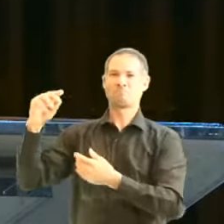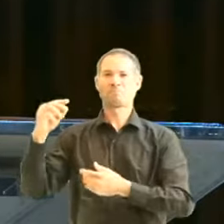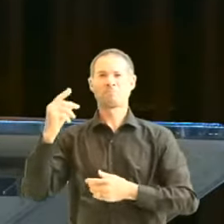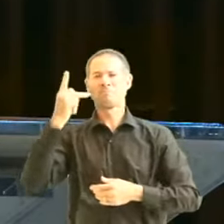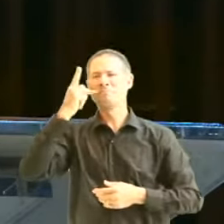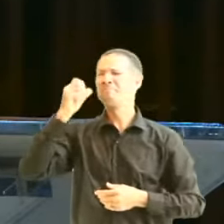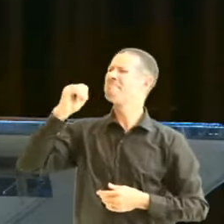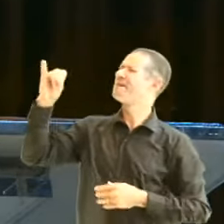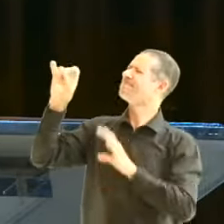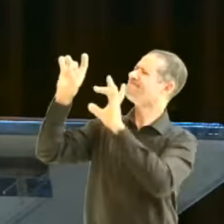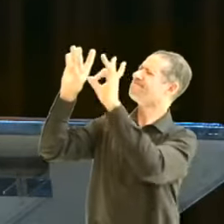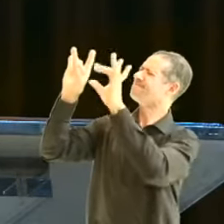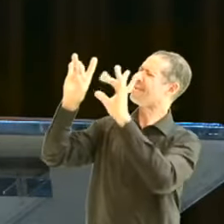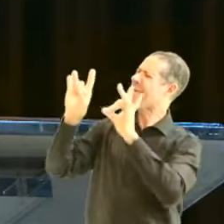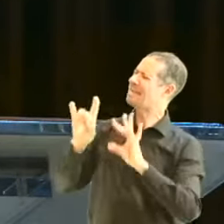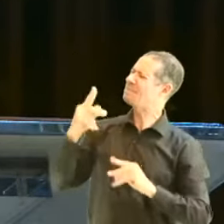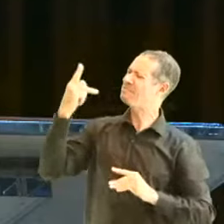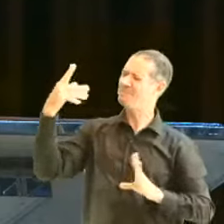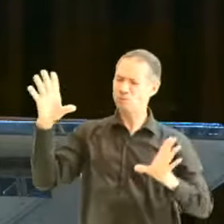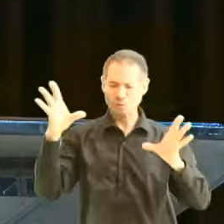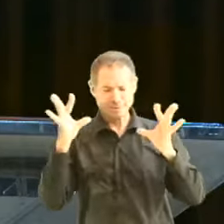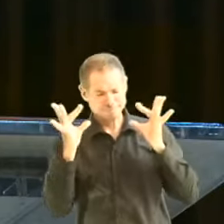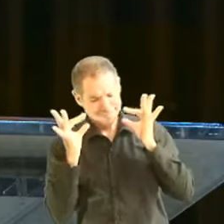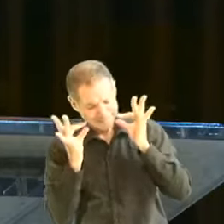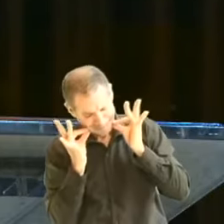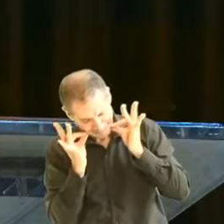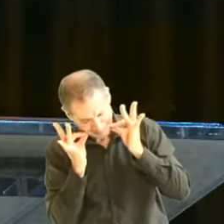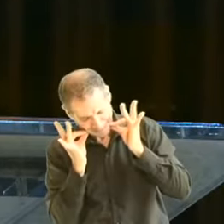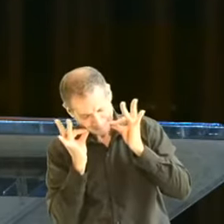Pai querido, nós estamos na tua presença